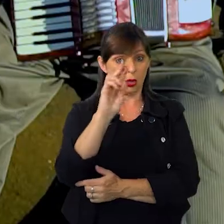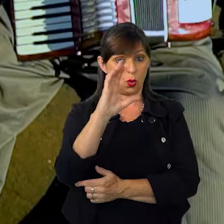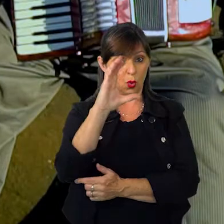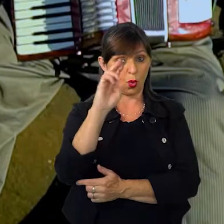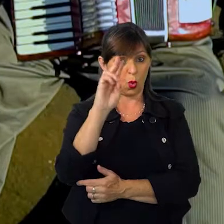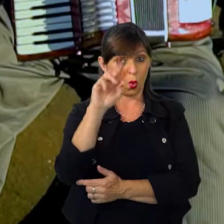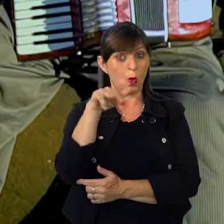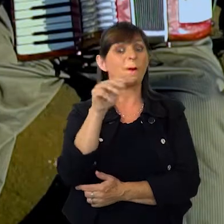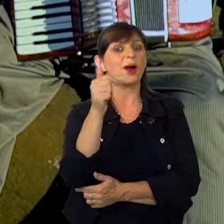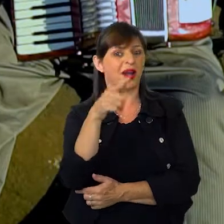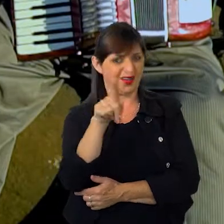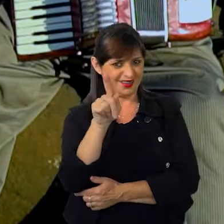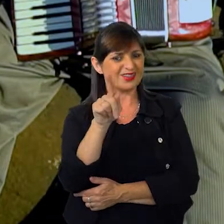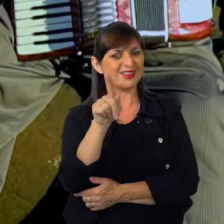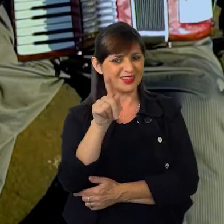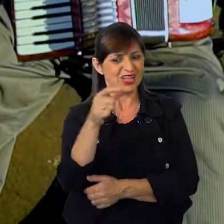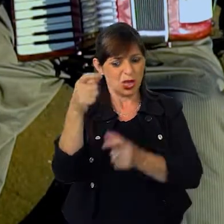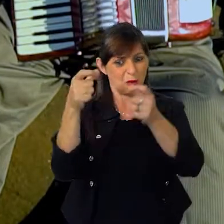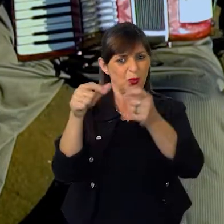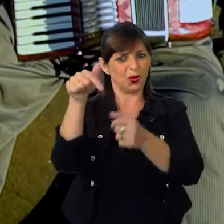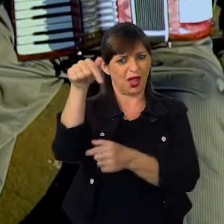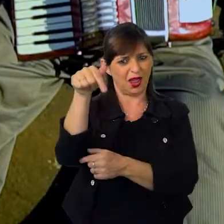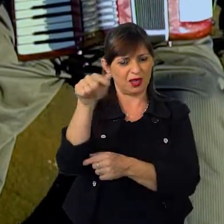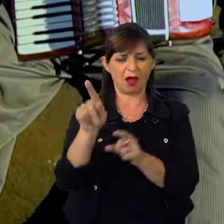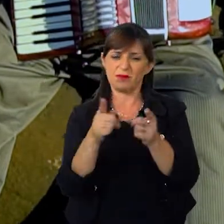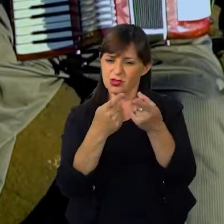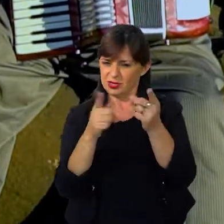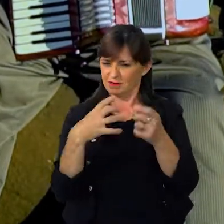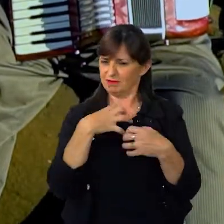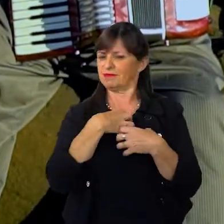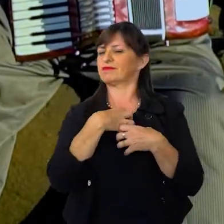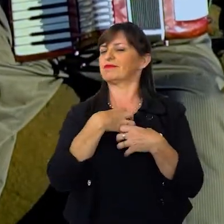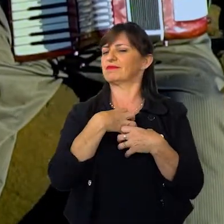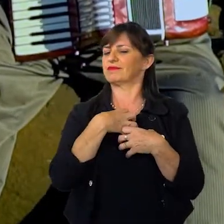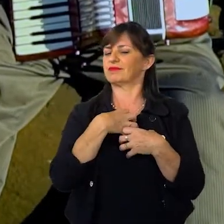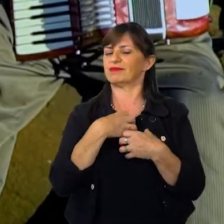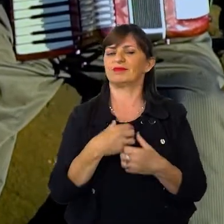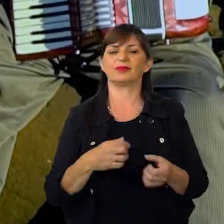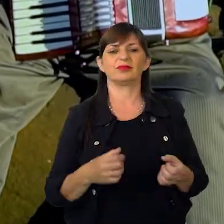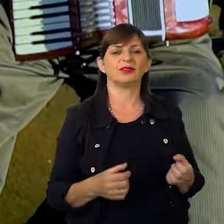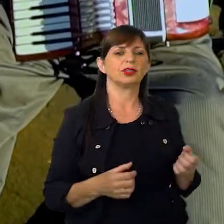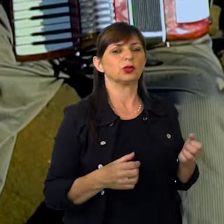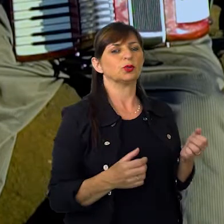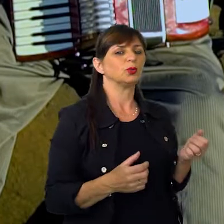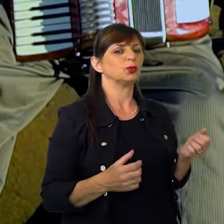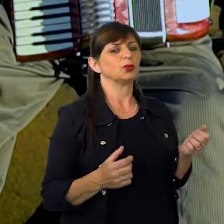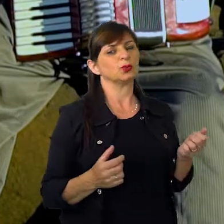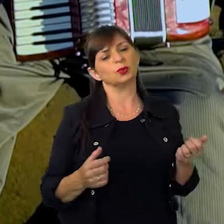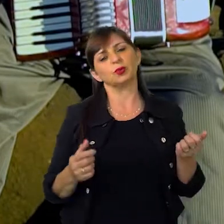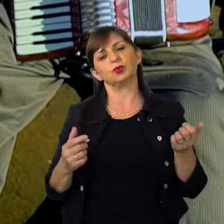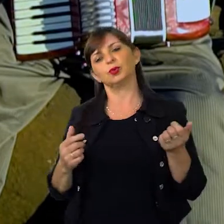vamos ajudar a música é mais ou menos desse jeito em